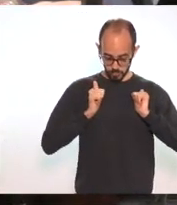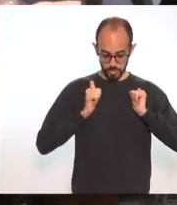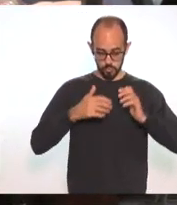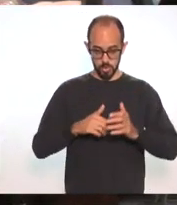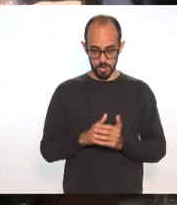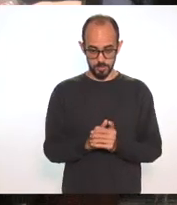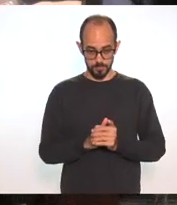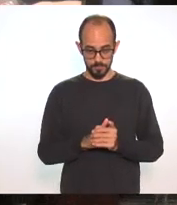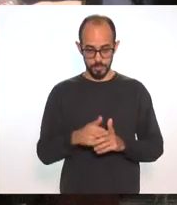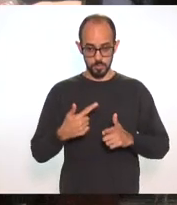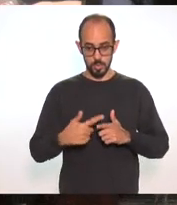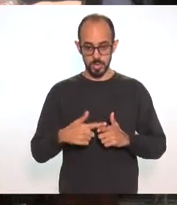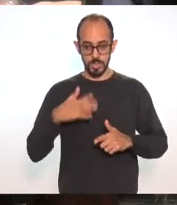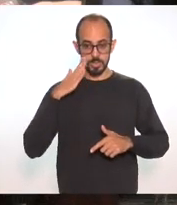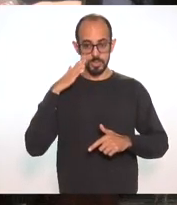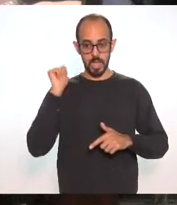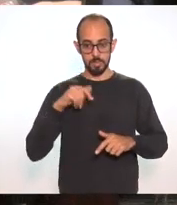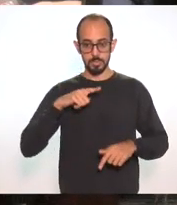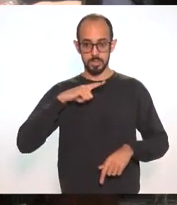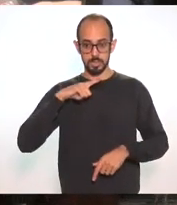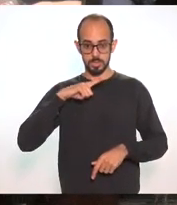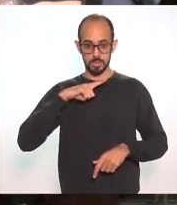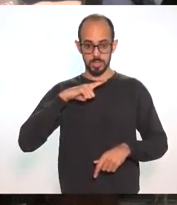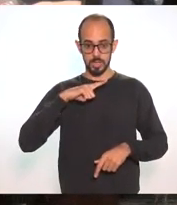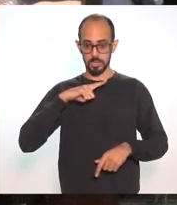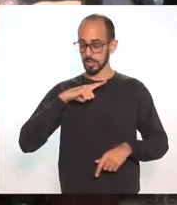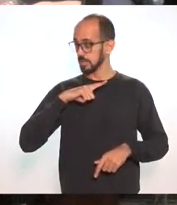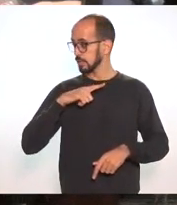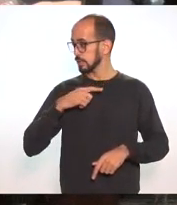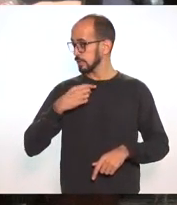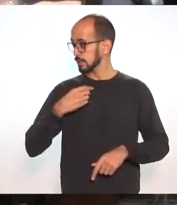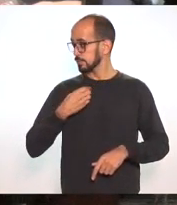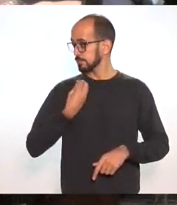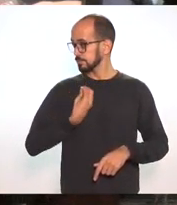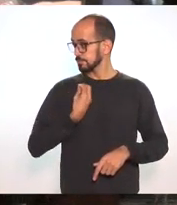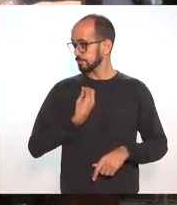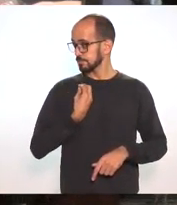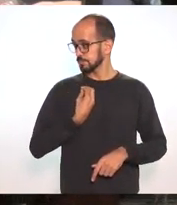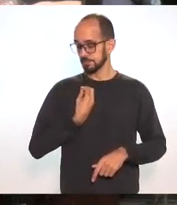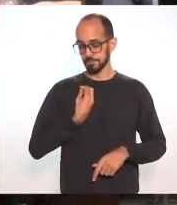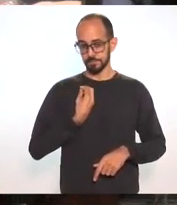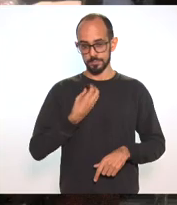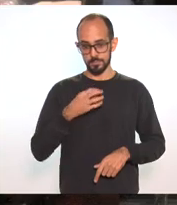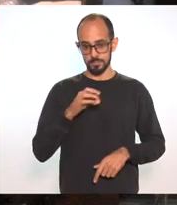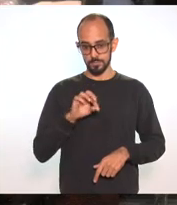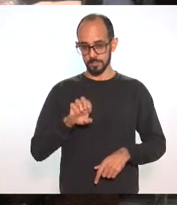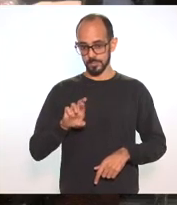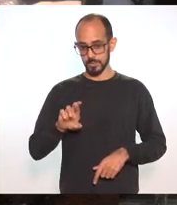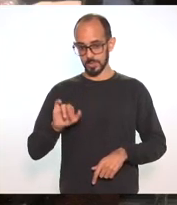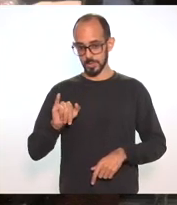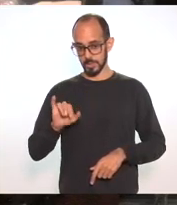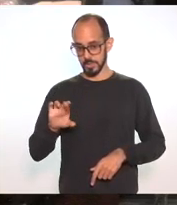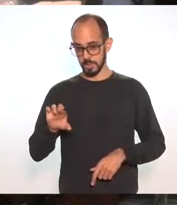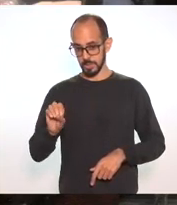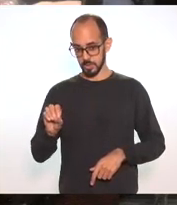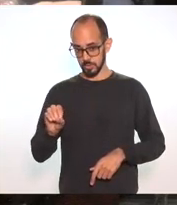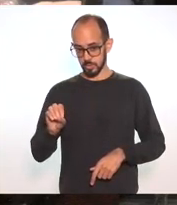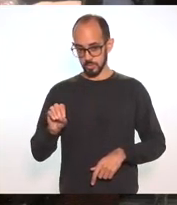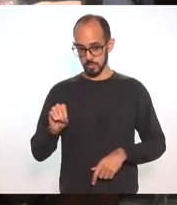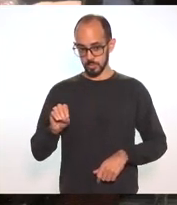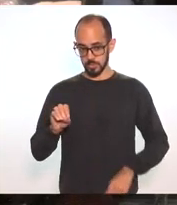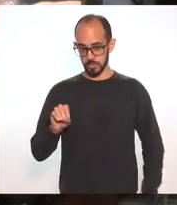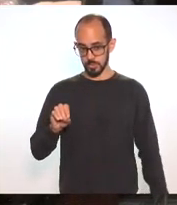Ele sabe da existência desse culto lá no terreiro. Eu queria fazer o contrário, eu